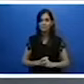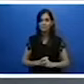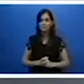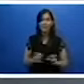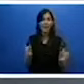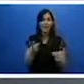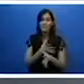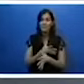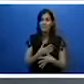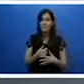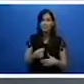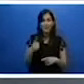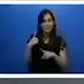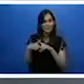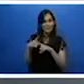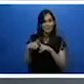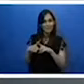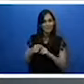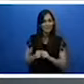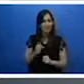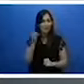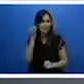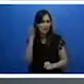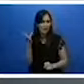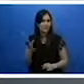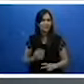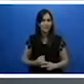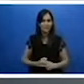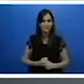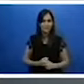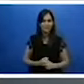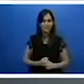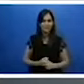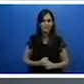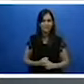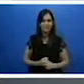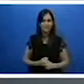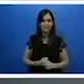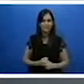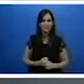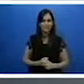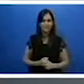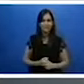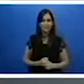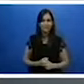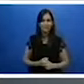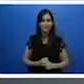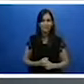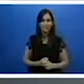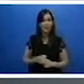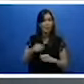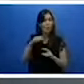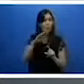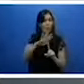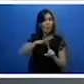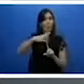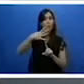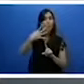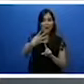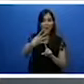E já terminei a minha multiplicação. Olha que facinho, né? Ó, quádruplo de 246 é